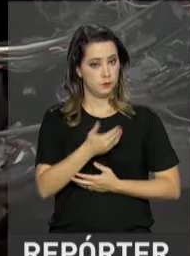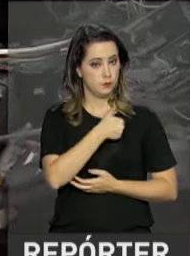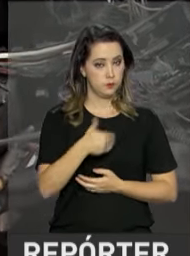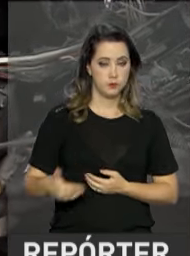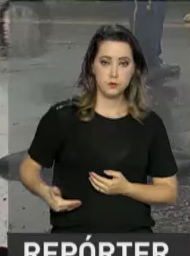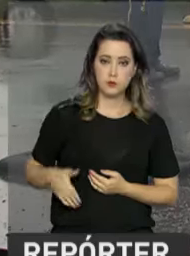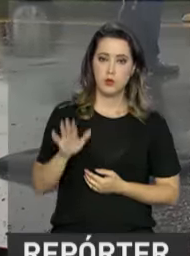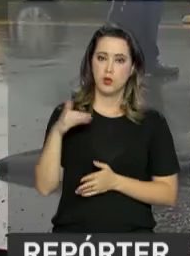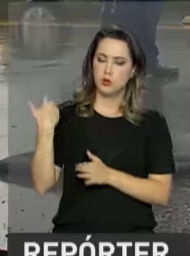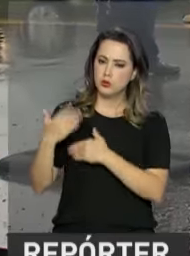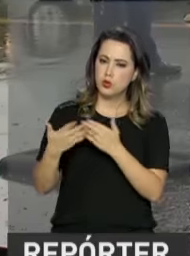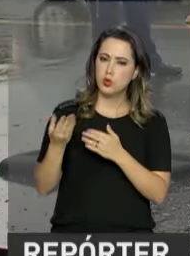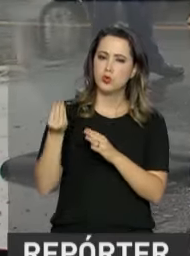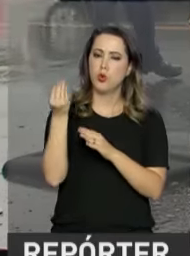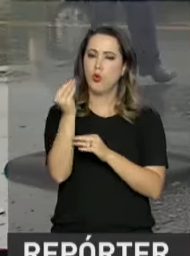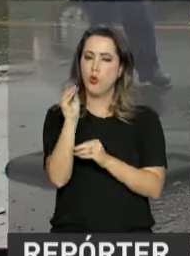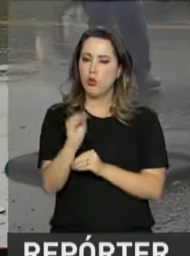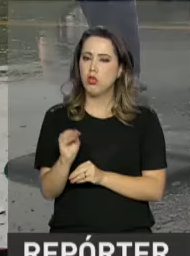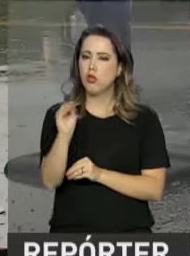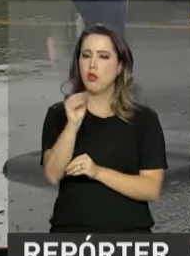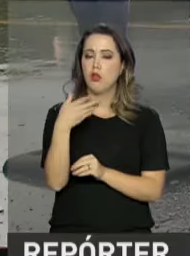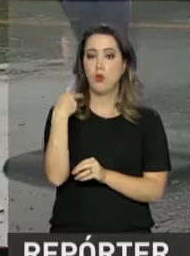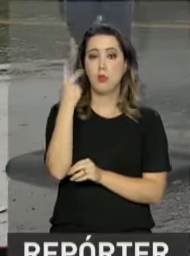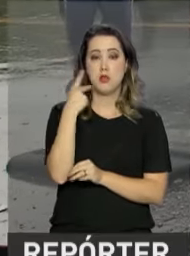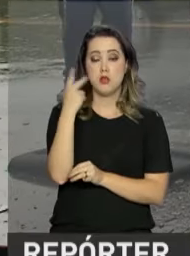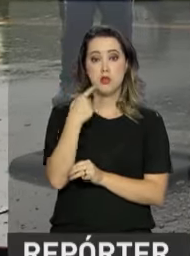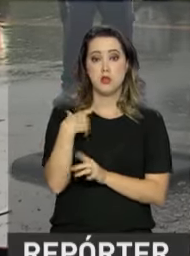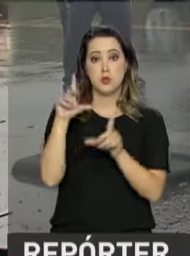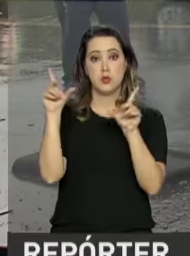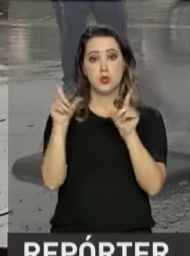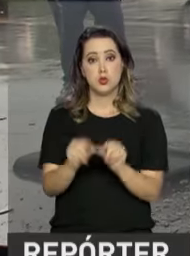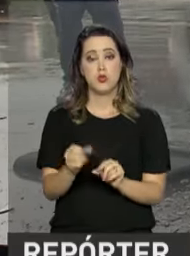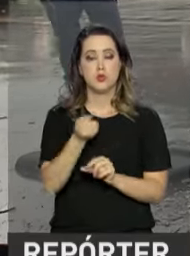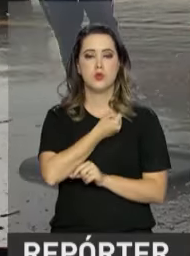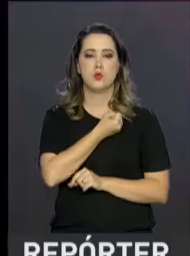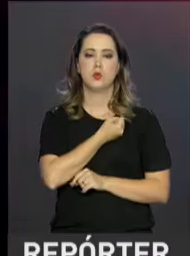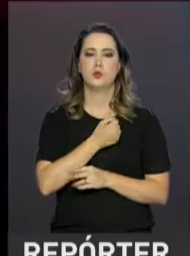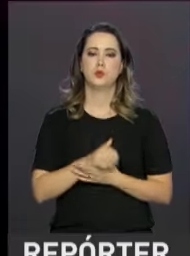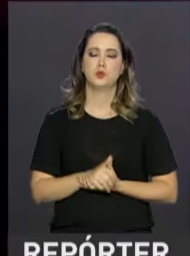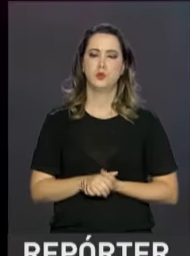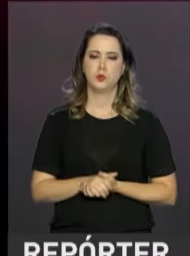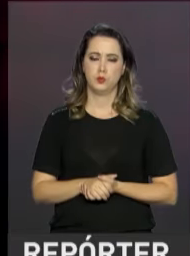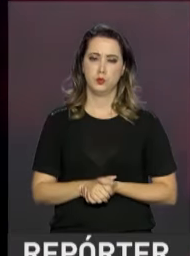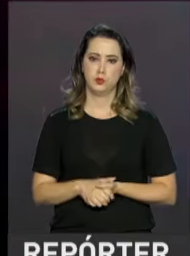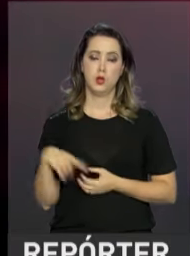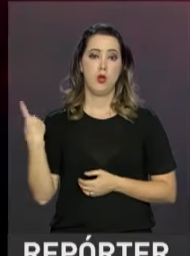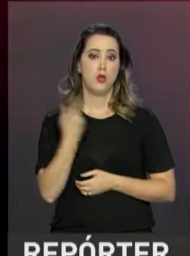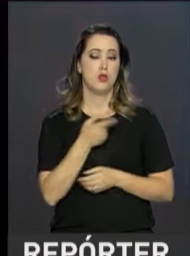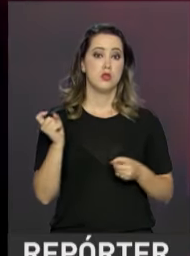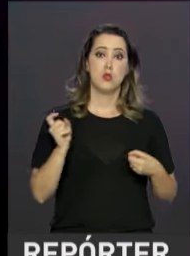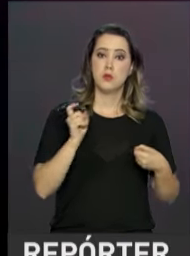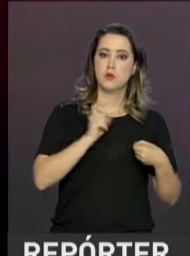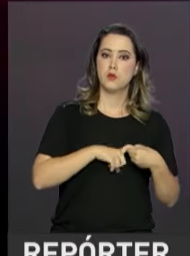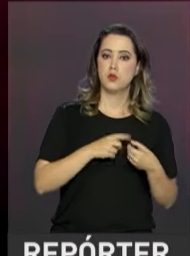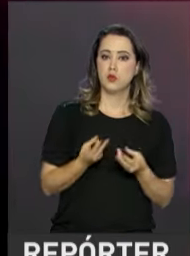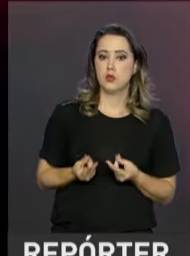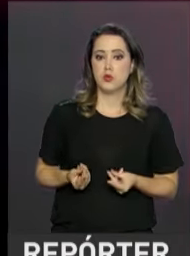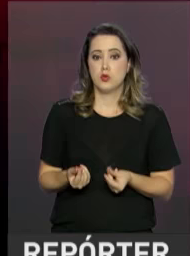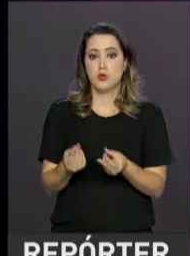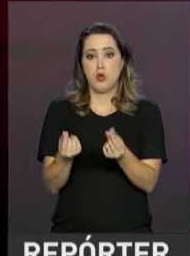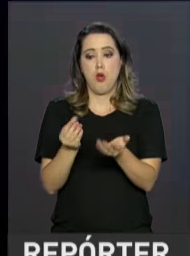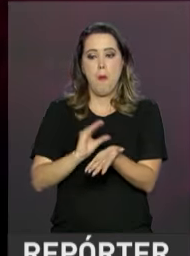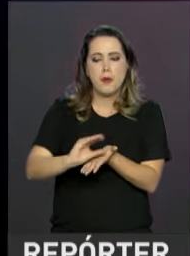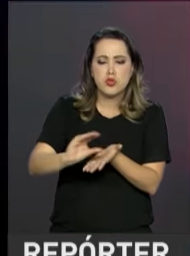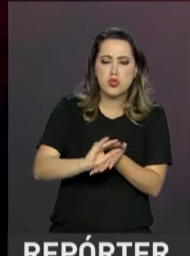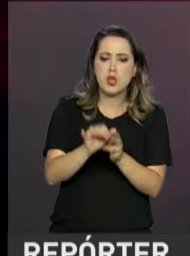governo vem implantando medidas para diminuir ainda mais esses números. Nós estamos retomando investimentos em educação no